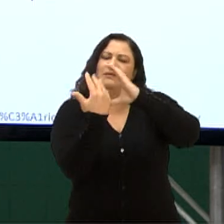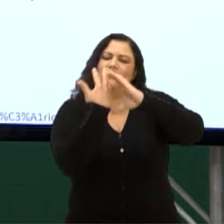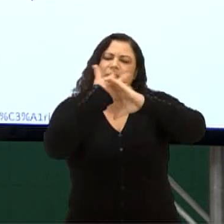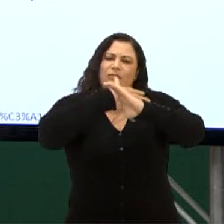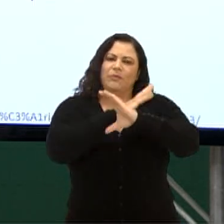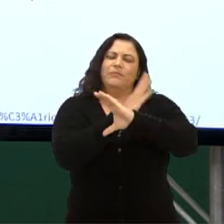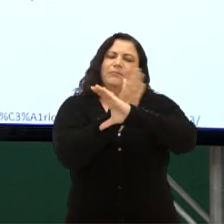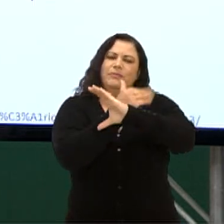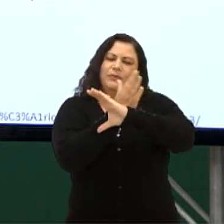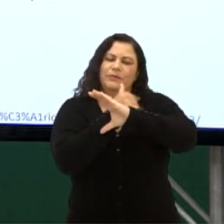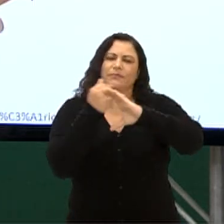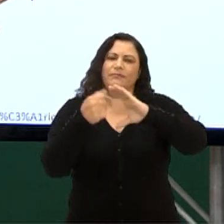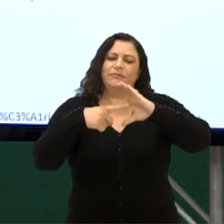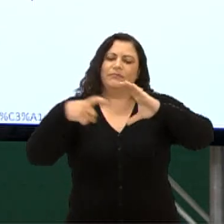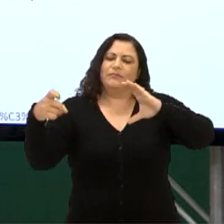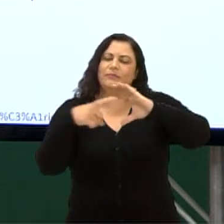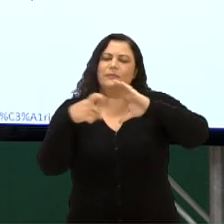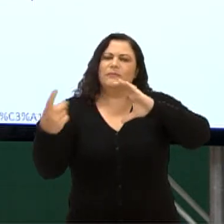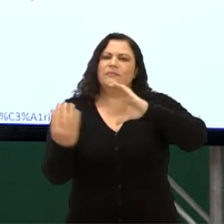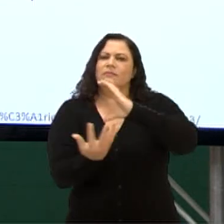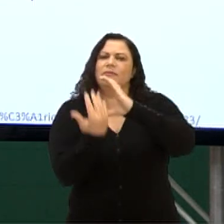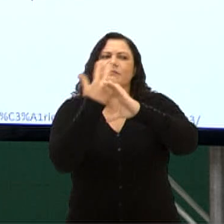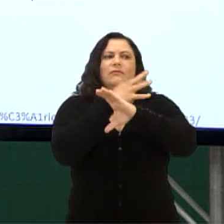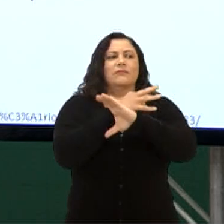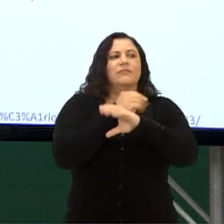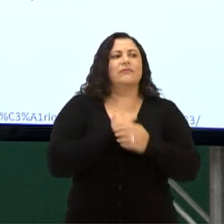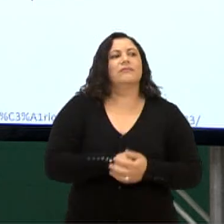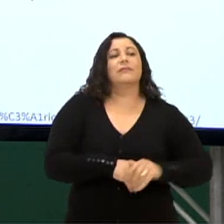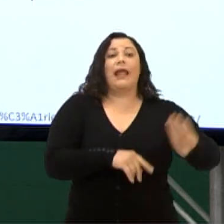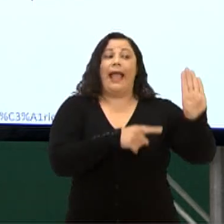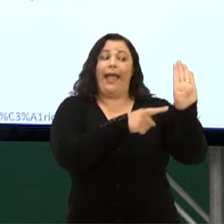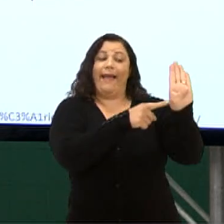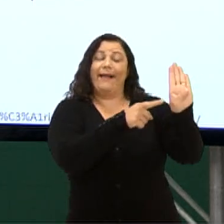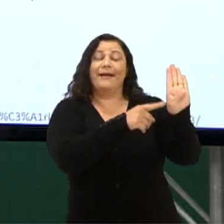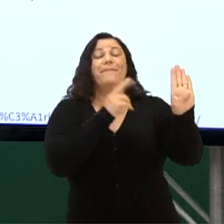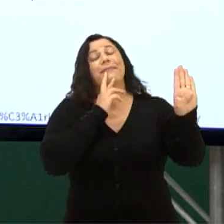correta é do tímpano para a cóclea. E é a resposta com